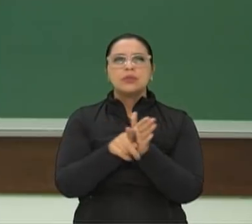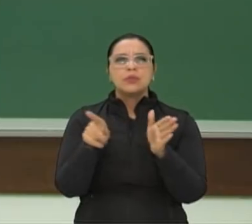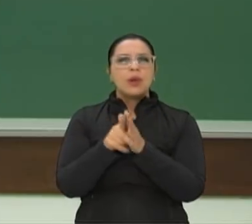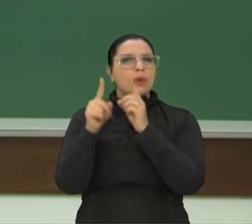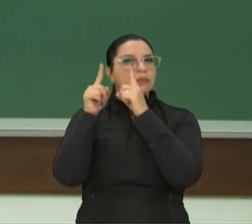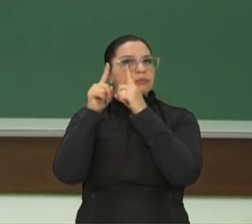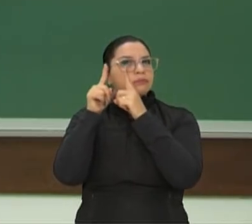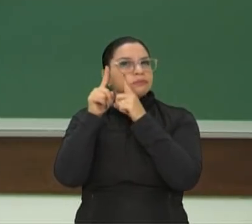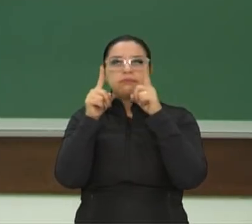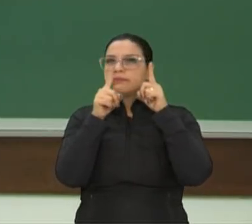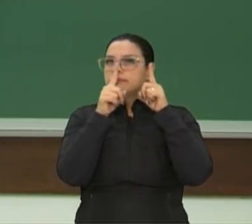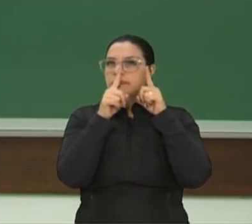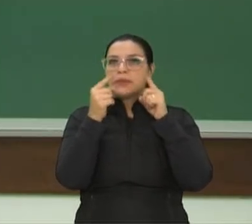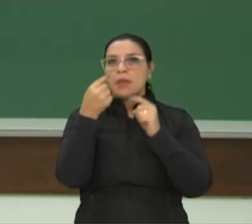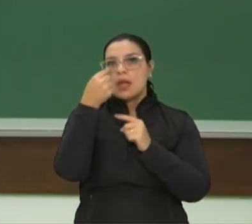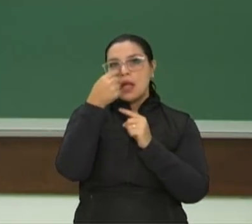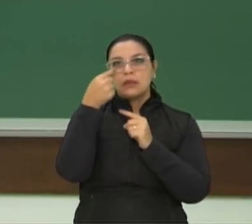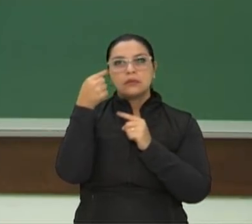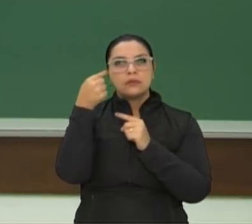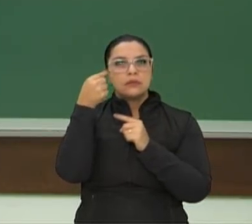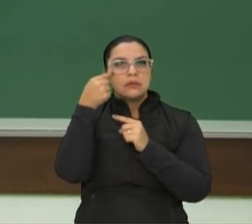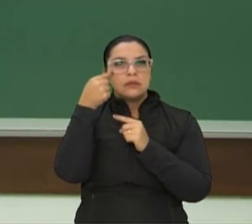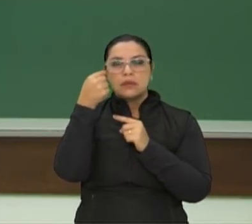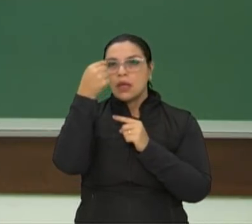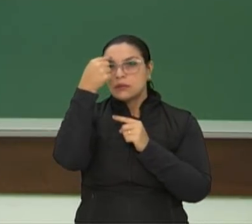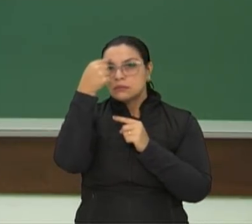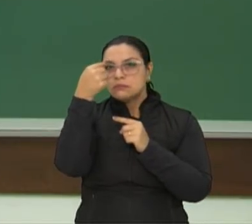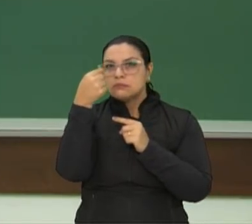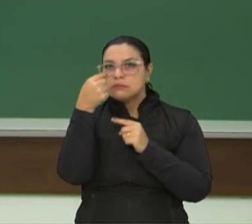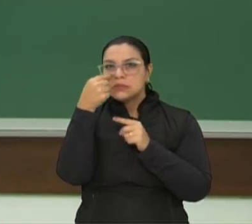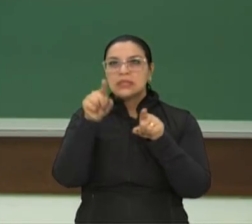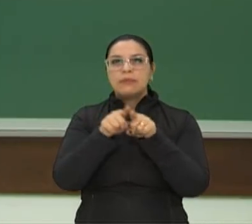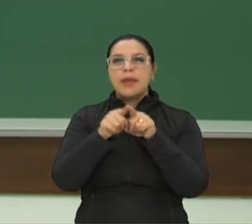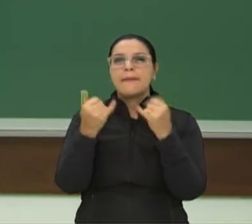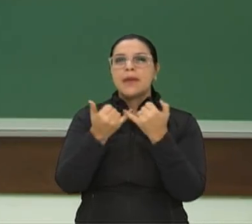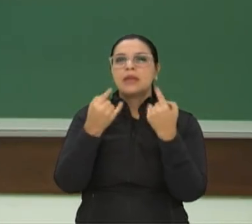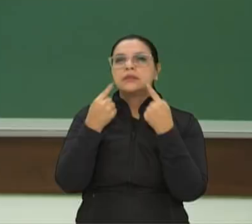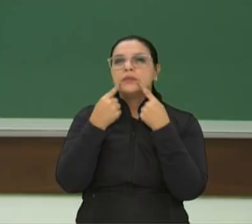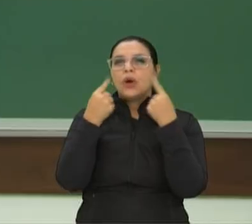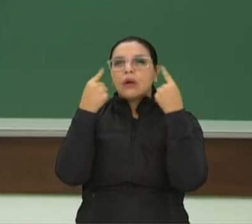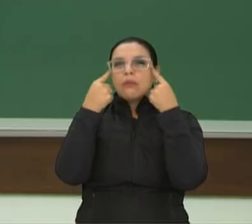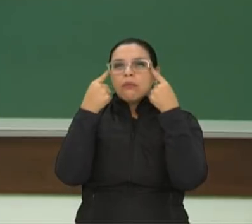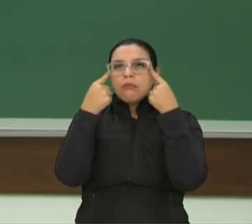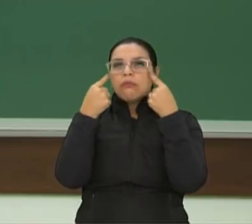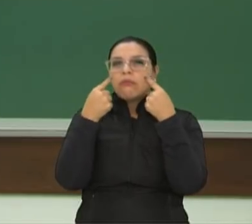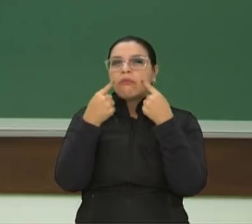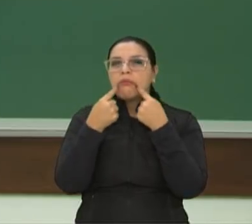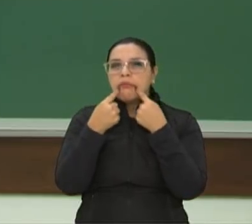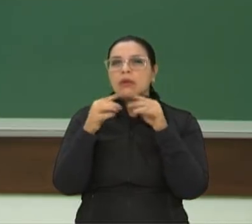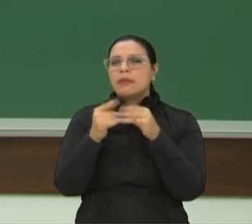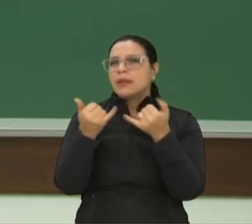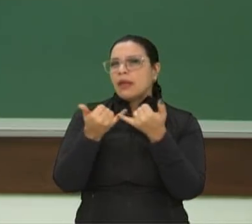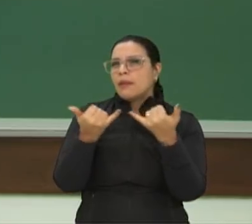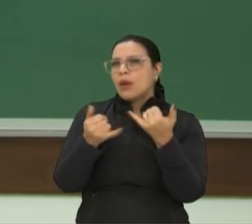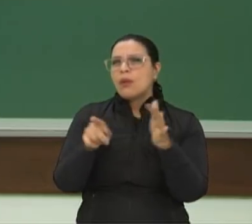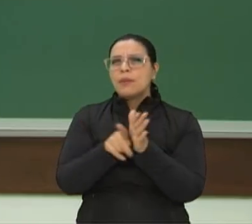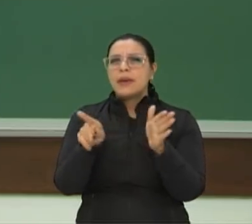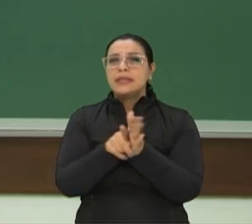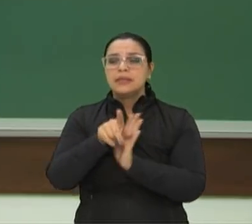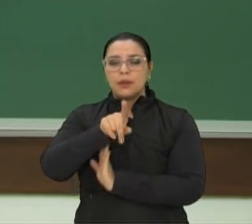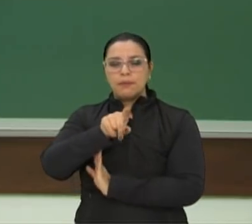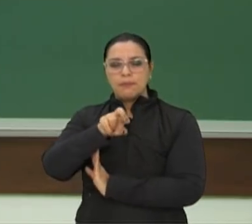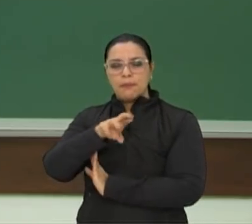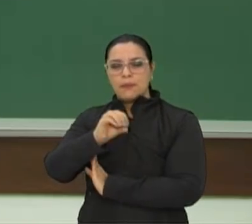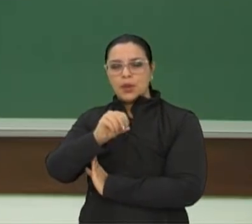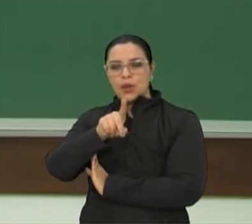dos olhos, a ponta dos olhos descendo reto tem que ser a pontinha da boca, né, dos lábios aqui. Então, todas essas ideias de proporção